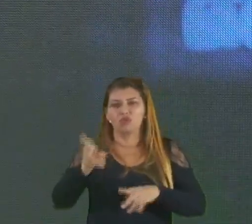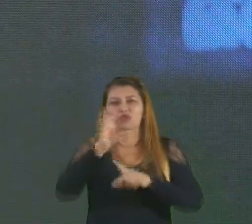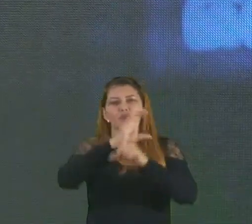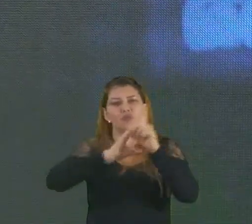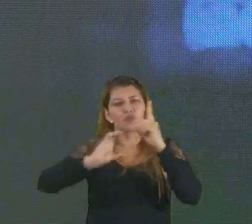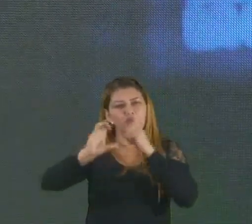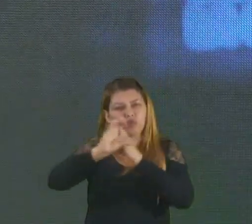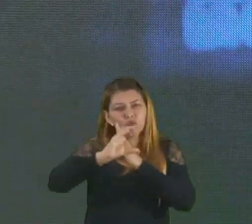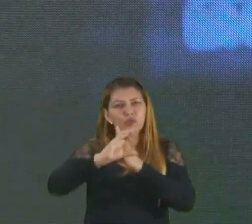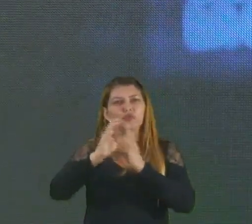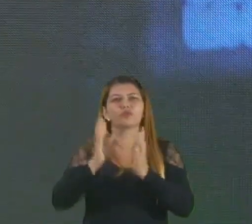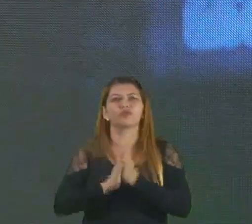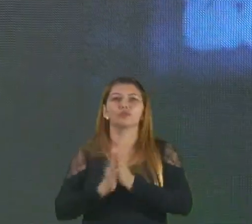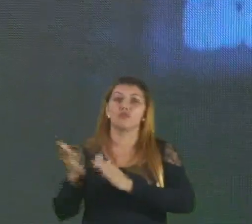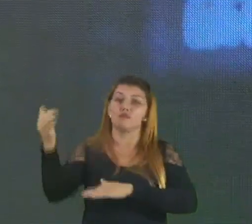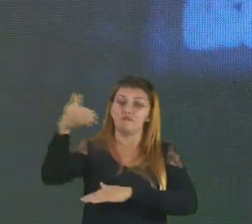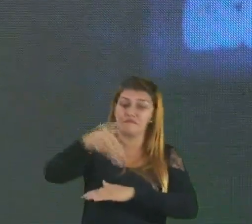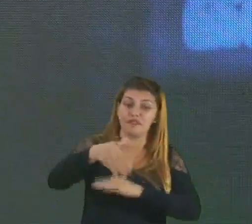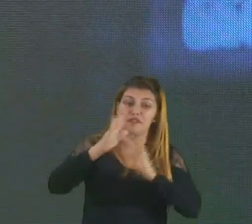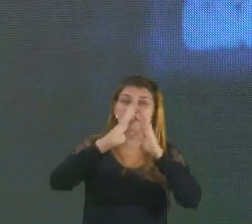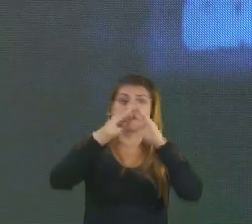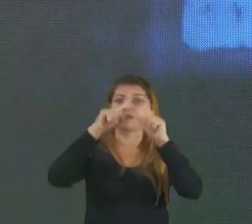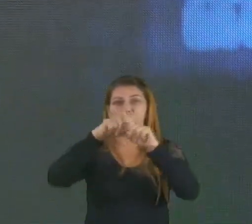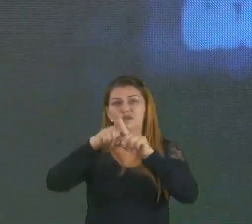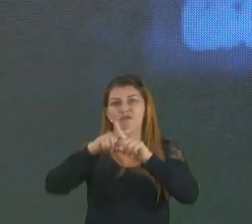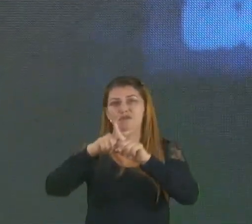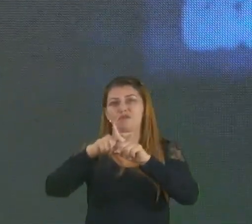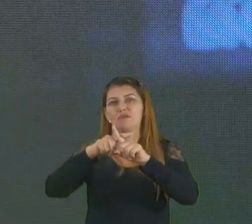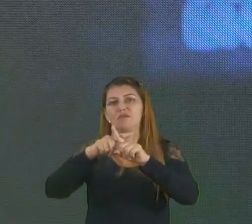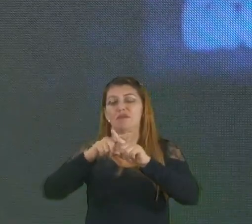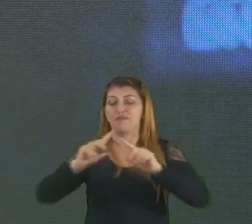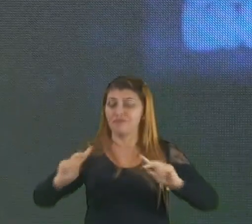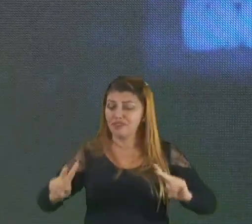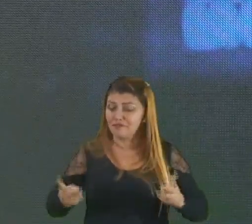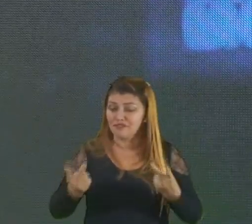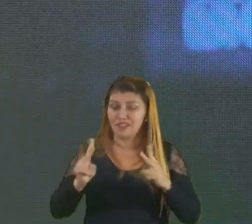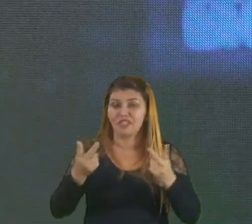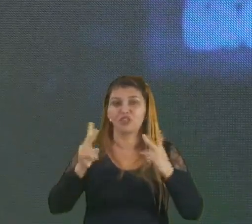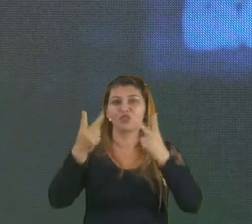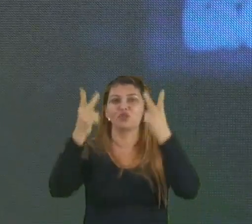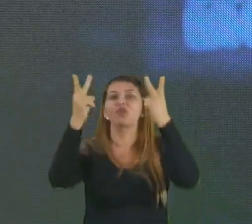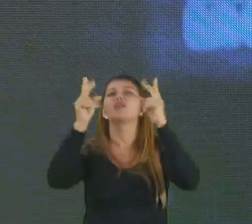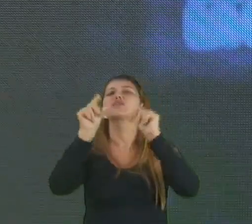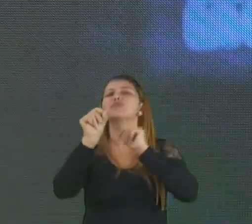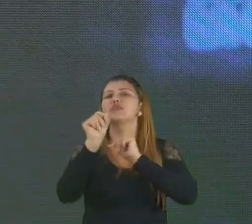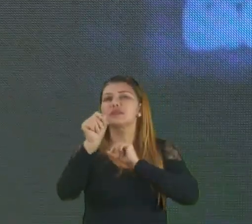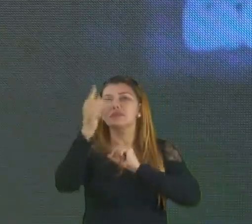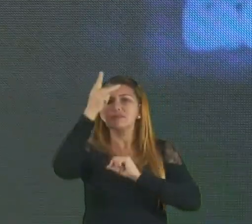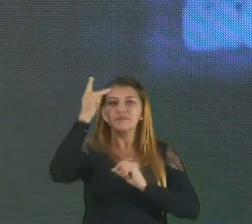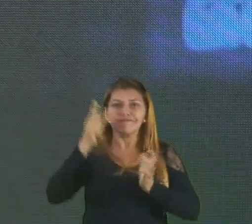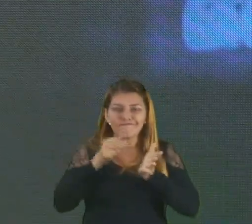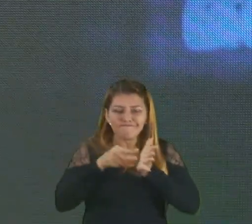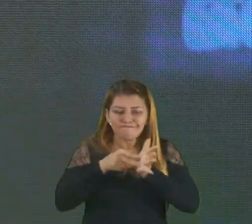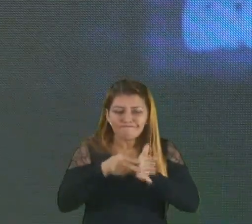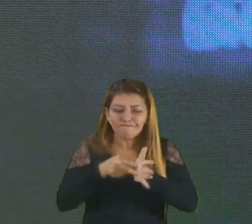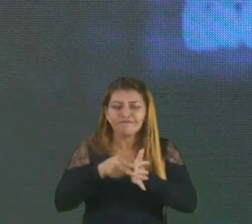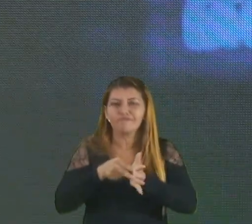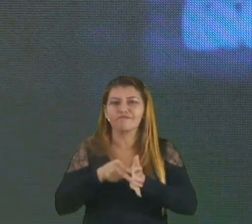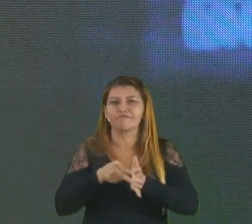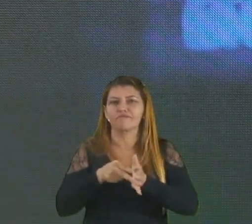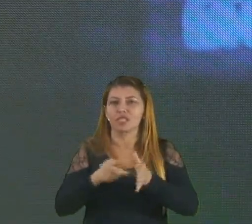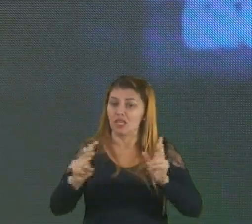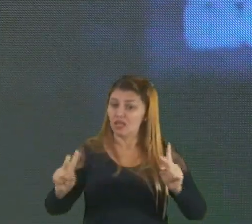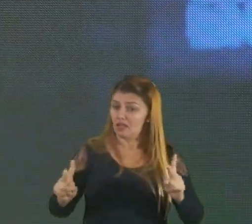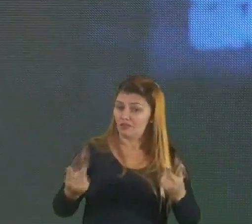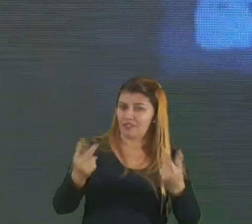nos cultos, não pare de vir na igreja. A vitória é daqueles que perseveram. Repita comigo,